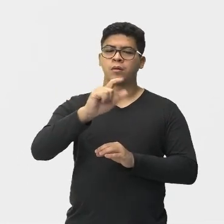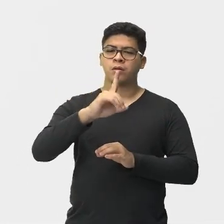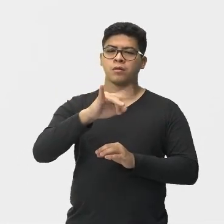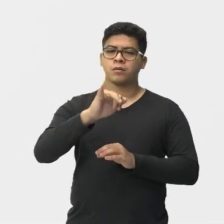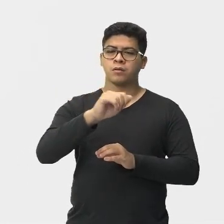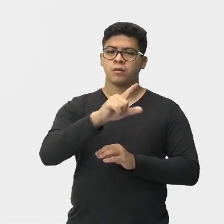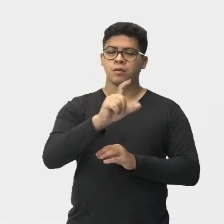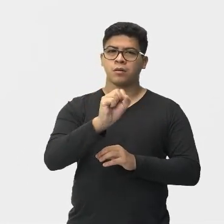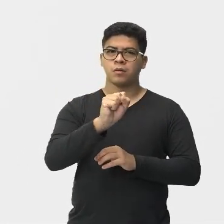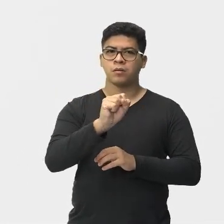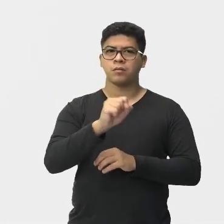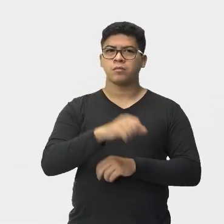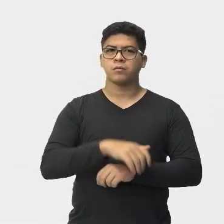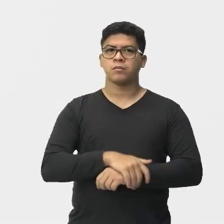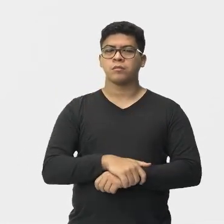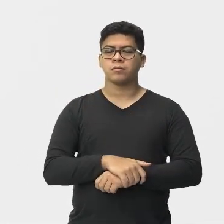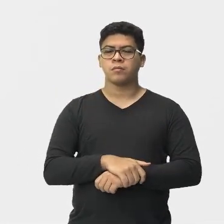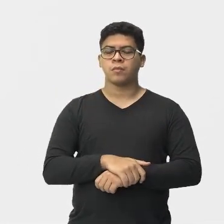os